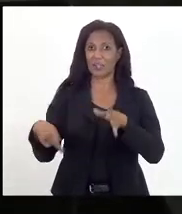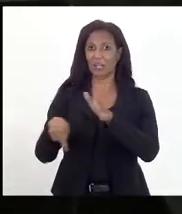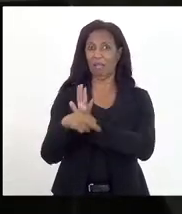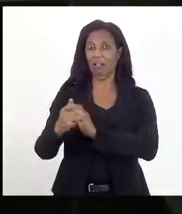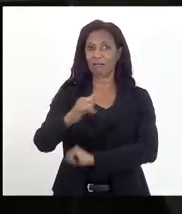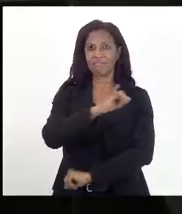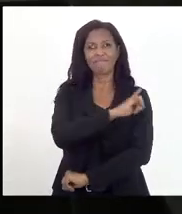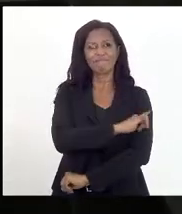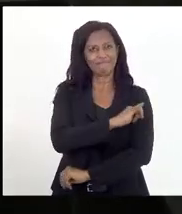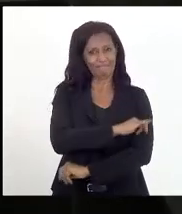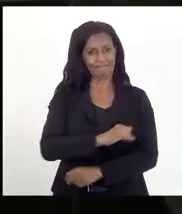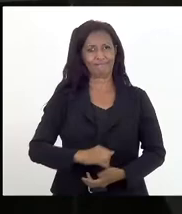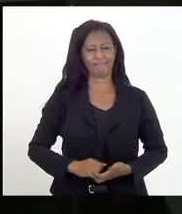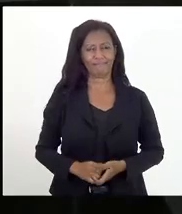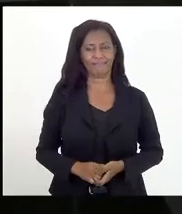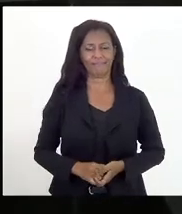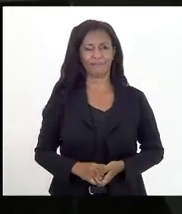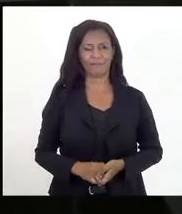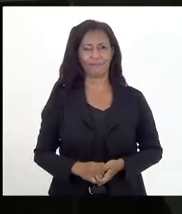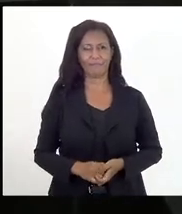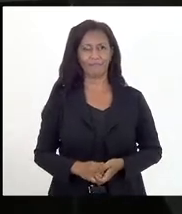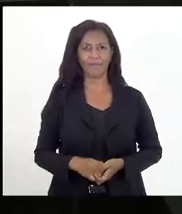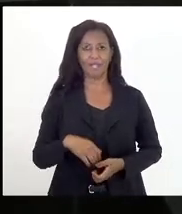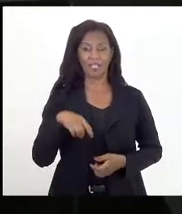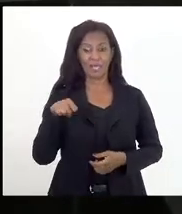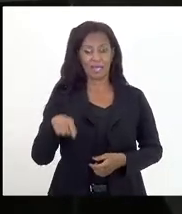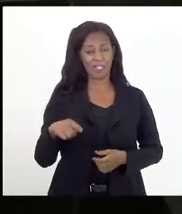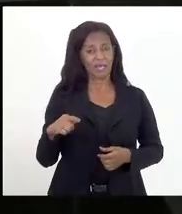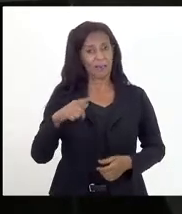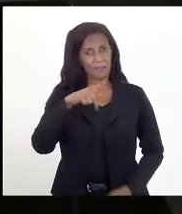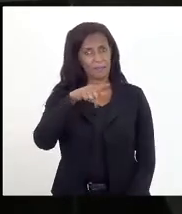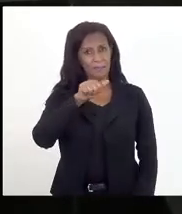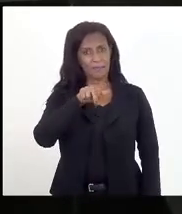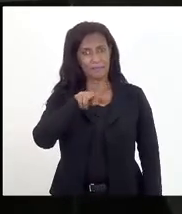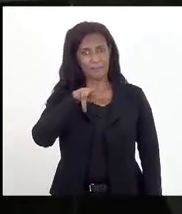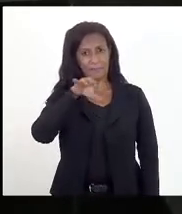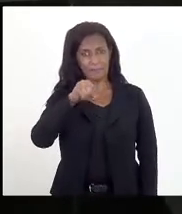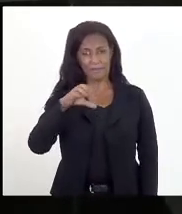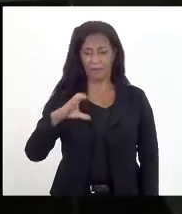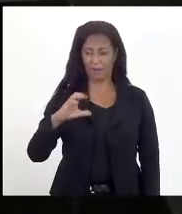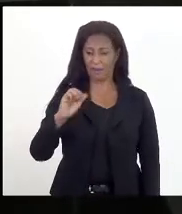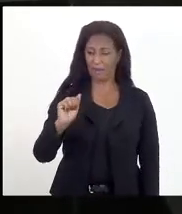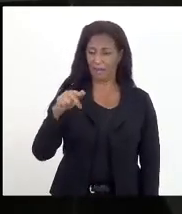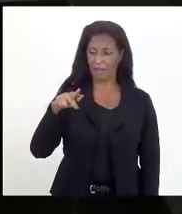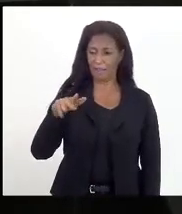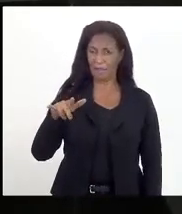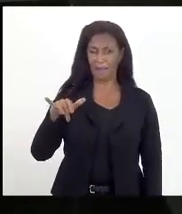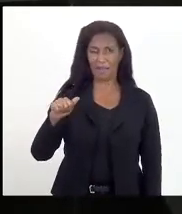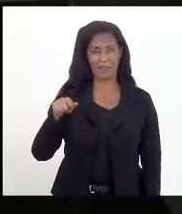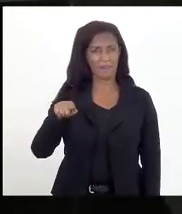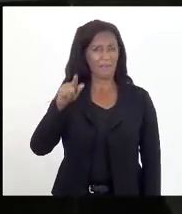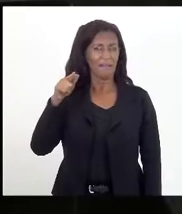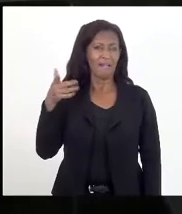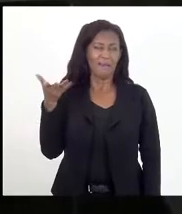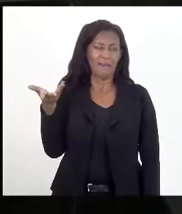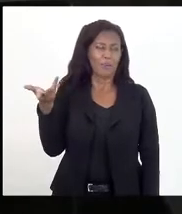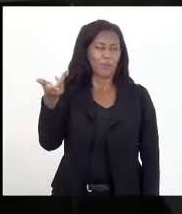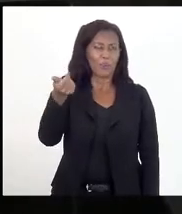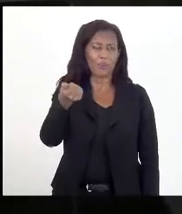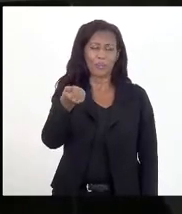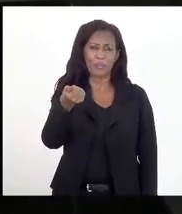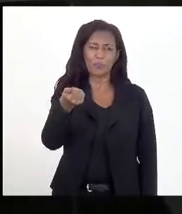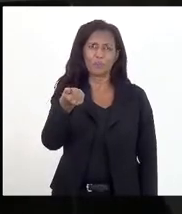Janeiro Oi e o palácio Capanema é uma das suas joias da coroa